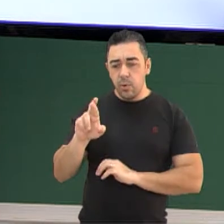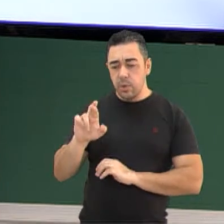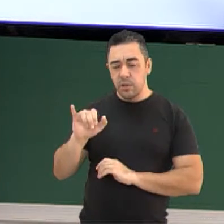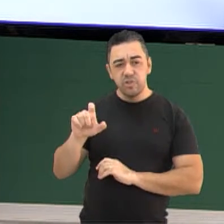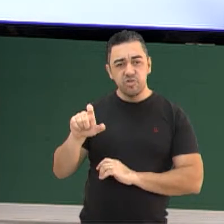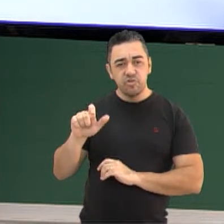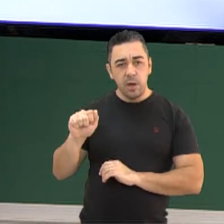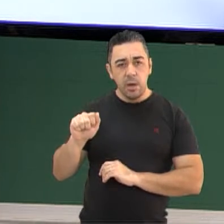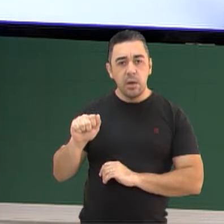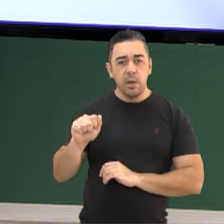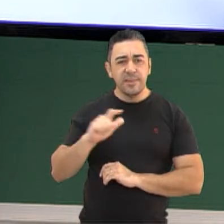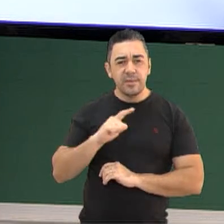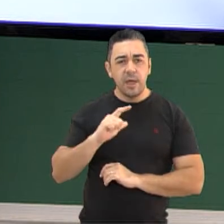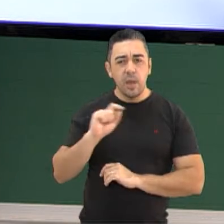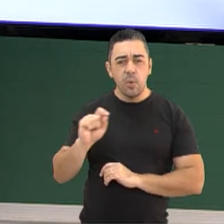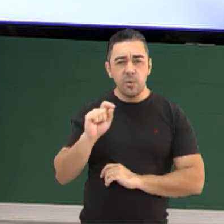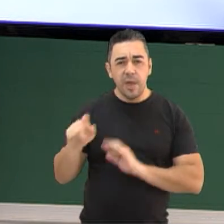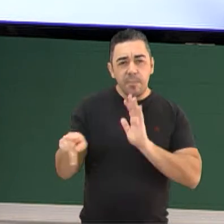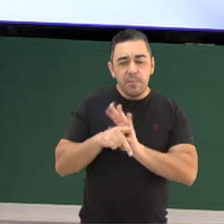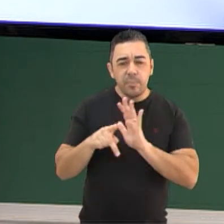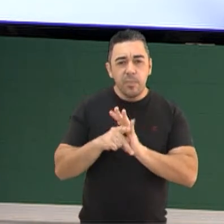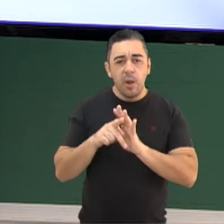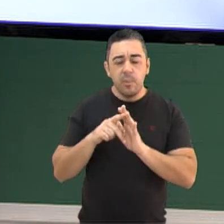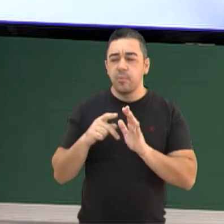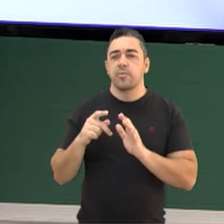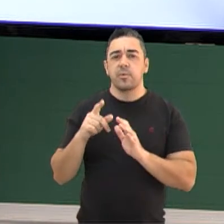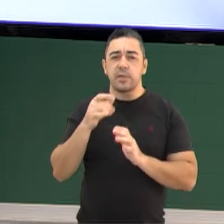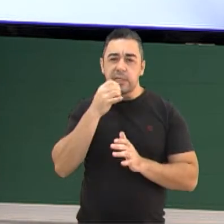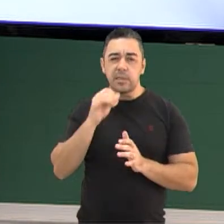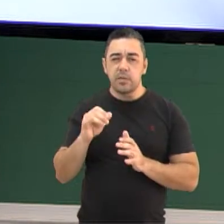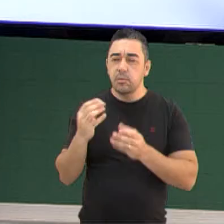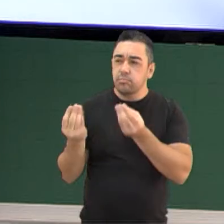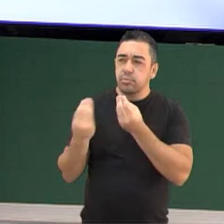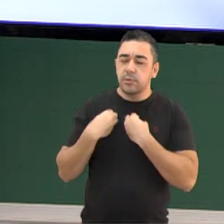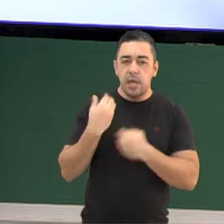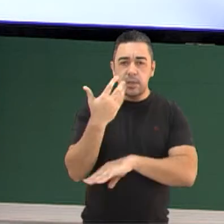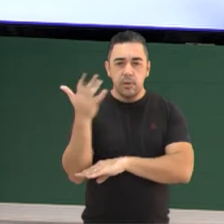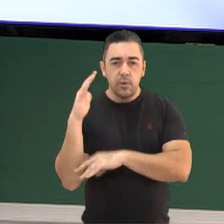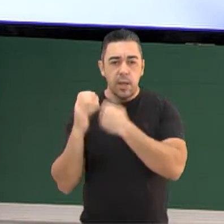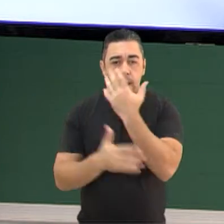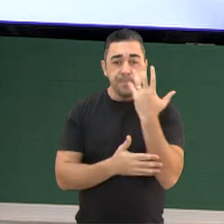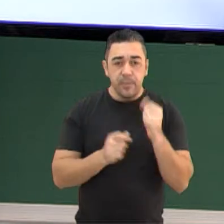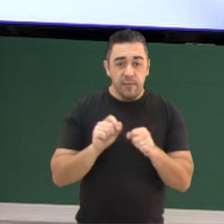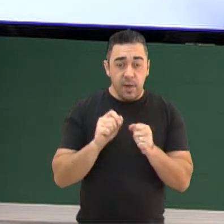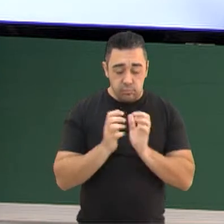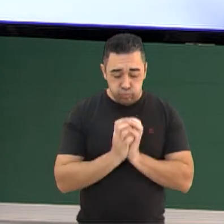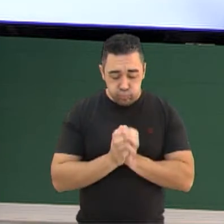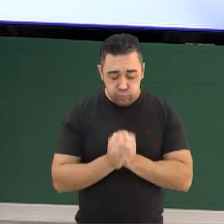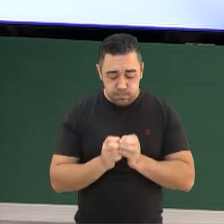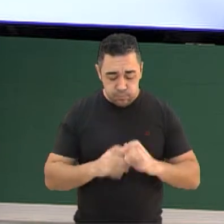que é como se fosse uma energia da natureza. E eles descobrem isso jogando os búzios.